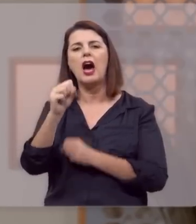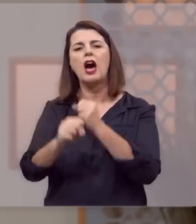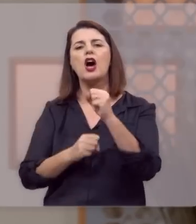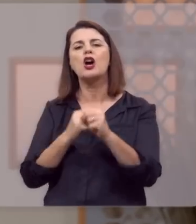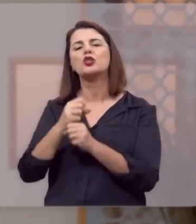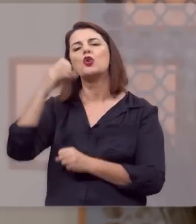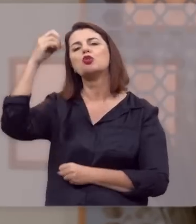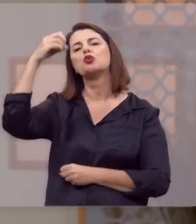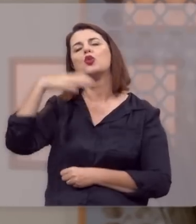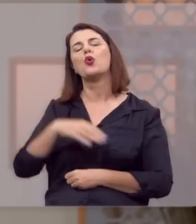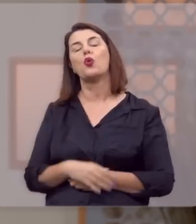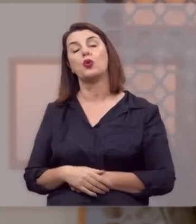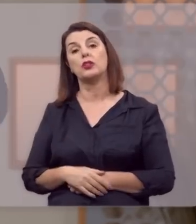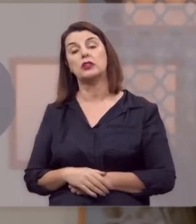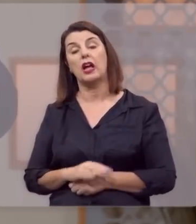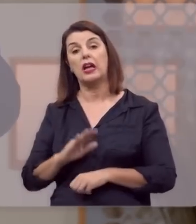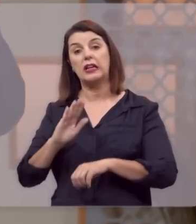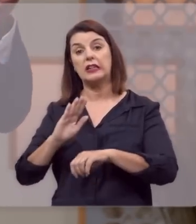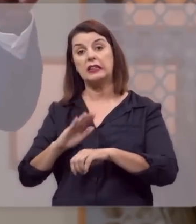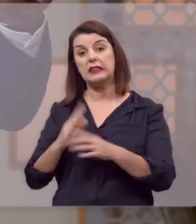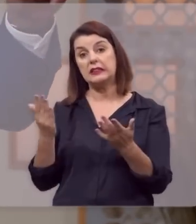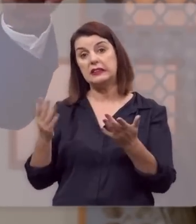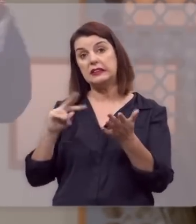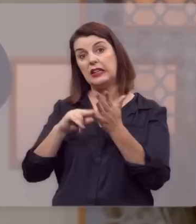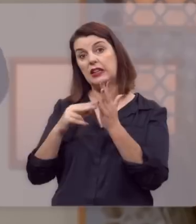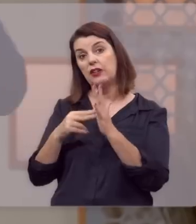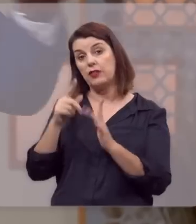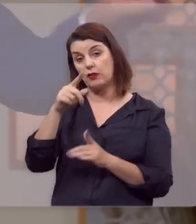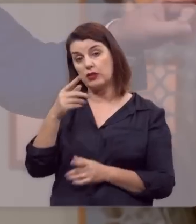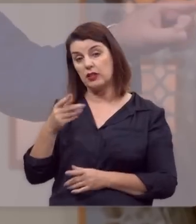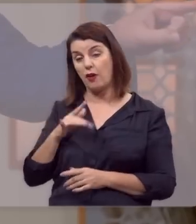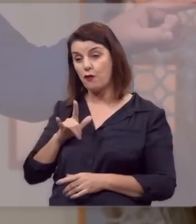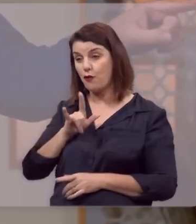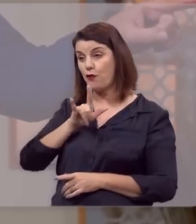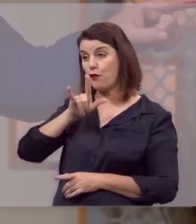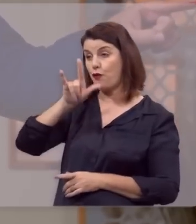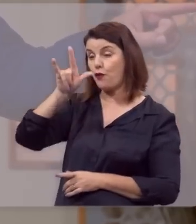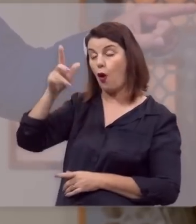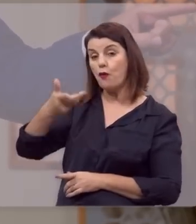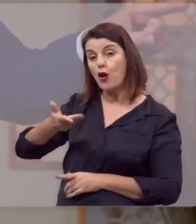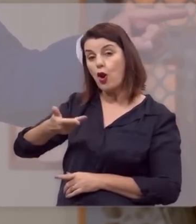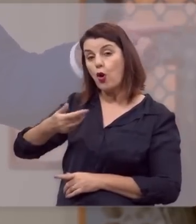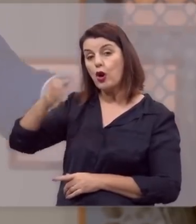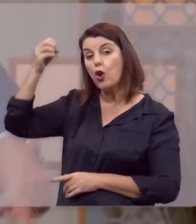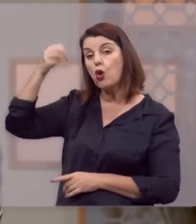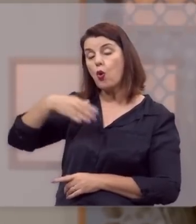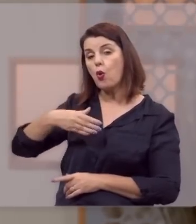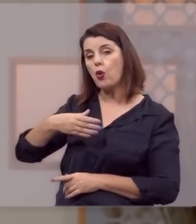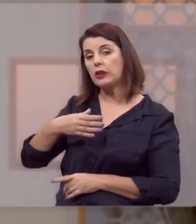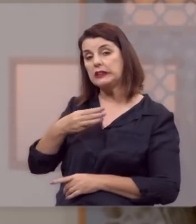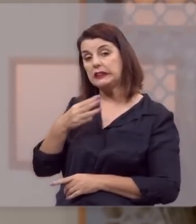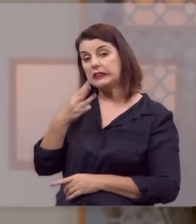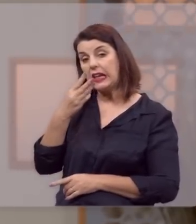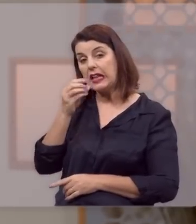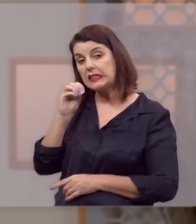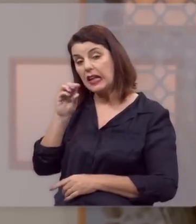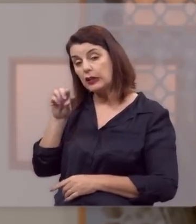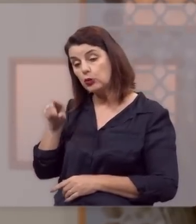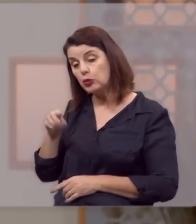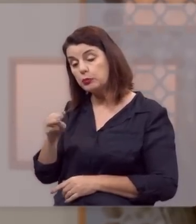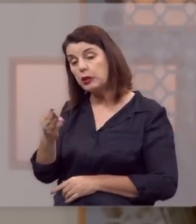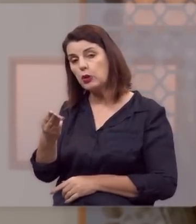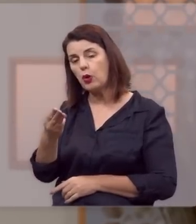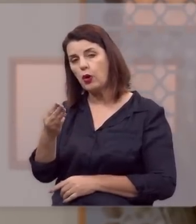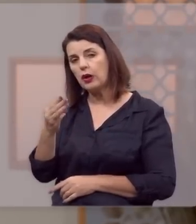isso? Significa que se você voasse a velocidade da luz, 300 mil quilômetros por segundo, nessa velocidade,